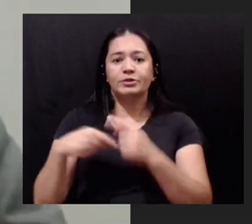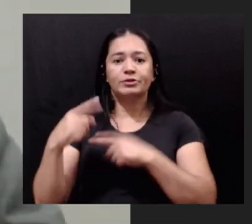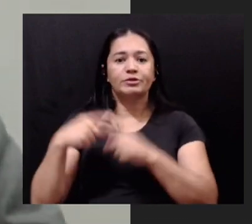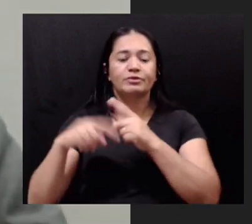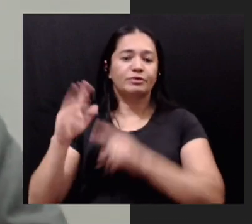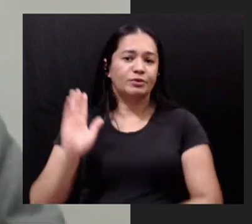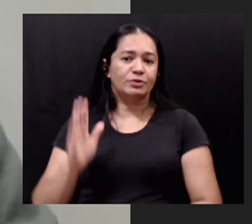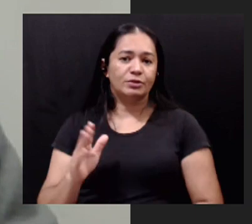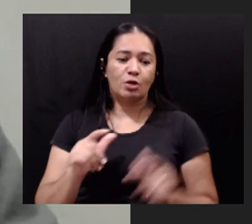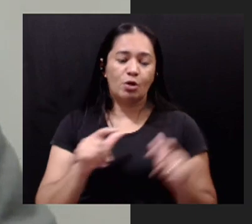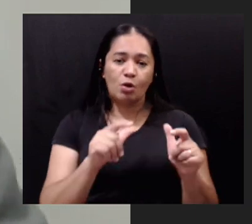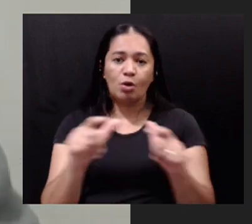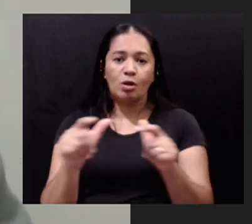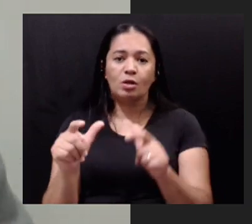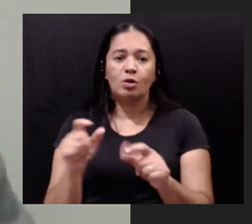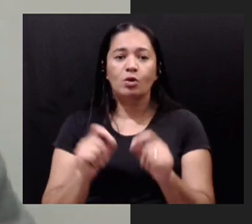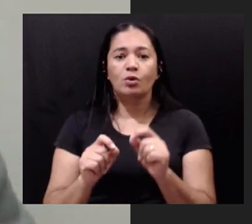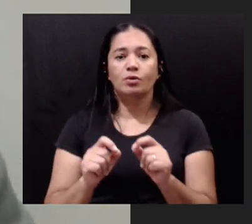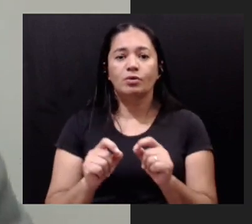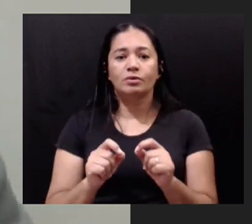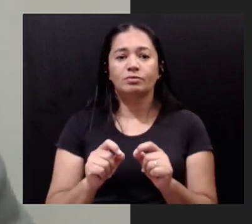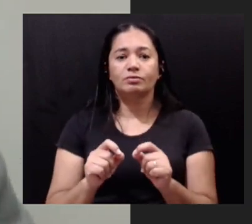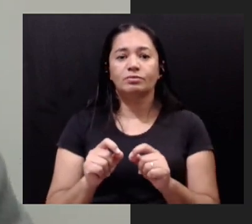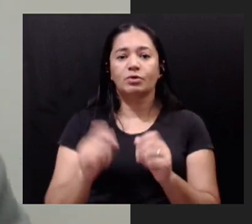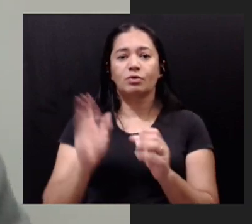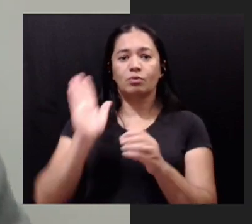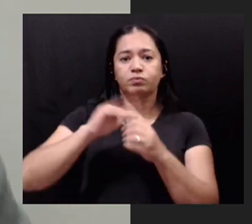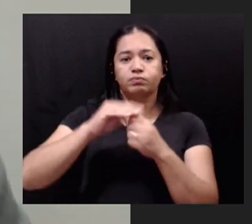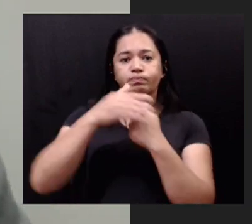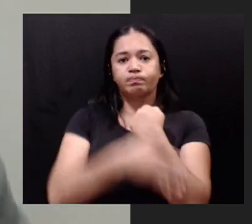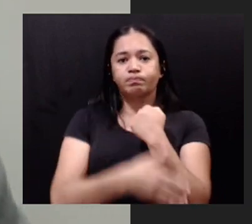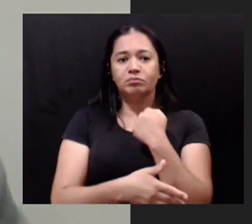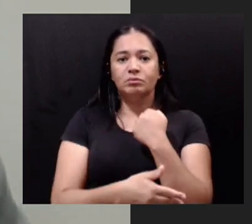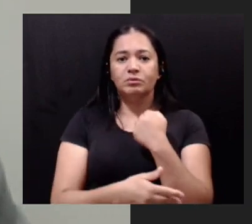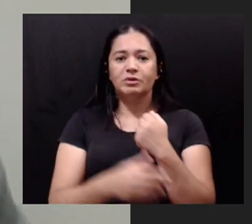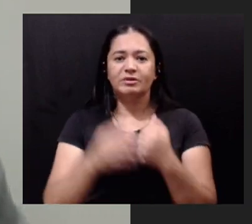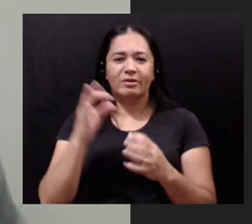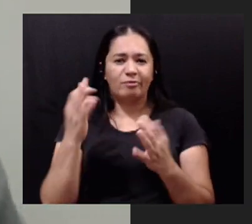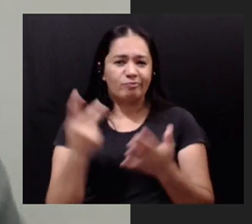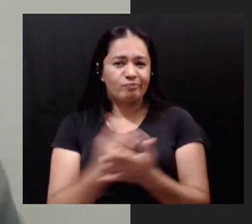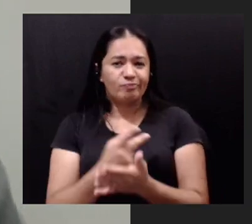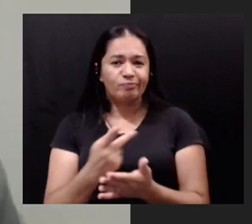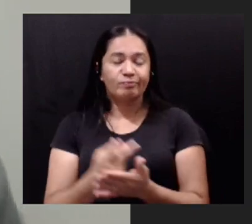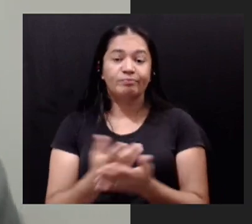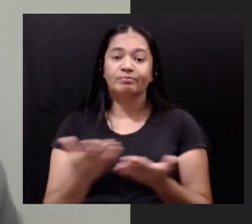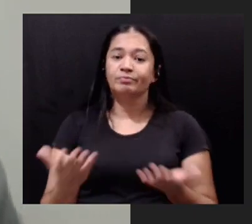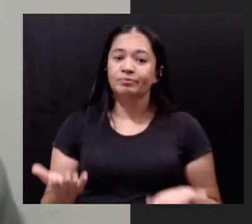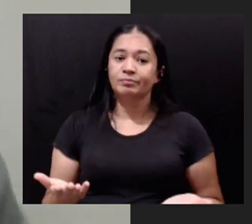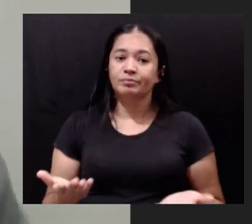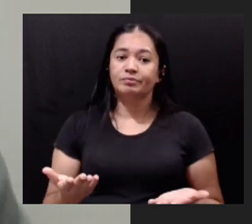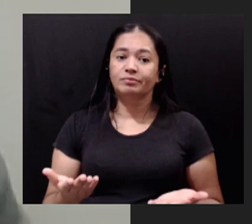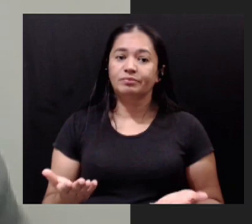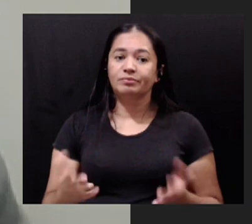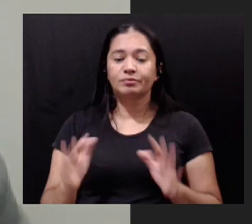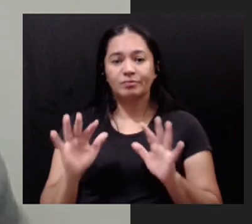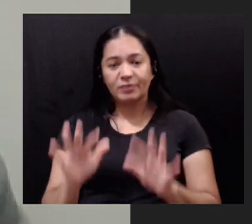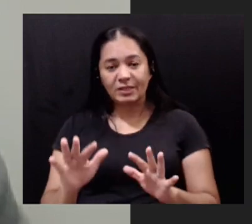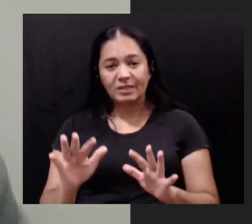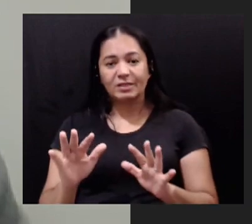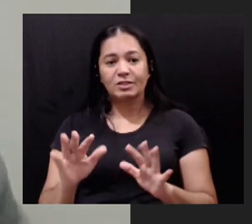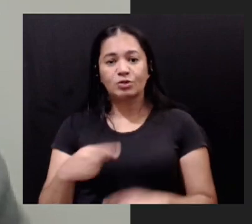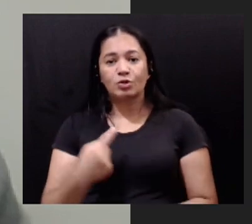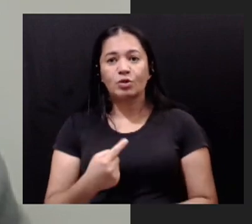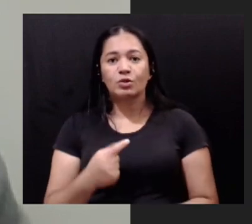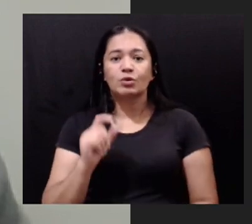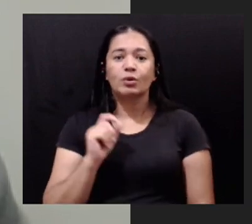onde o saneamento básico não é tão adequado. Então, e aí, nesse sentido, a gente vai até levar as